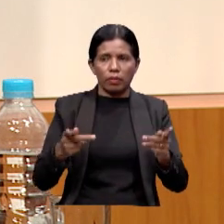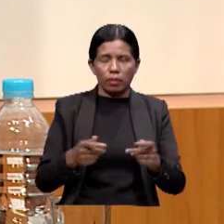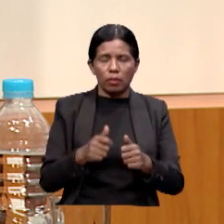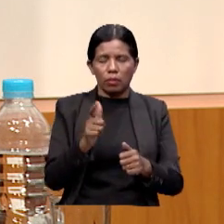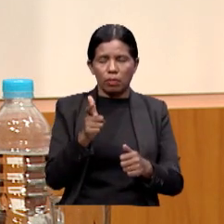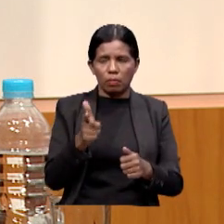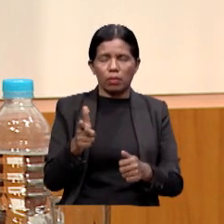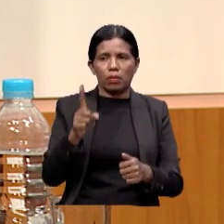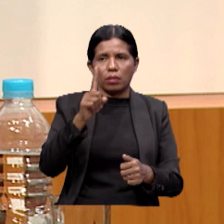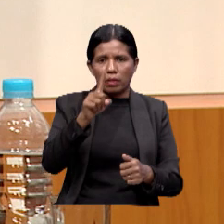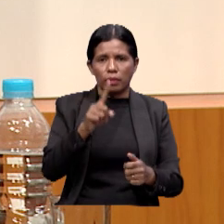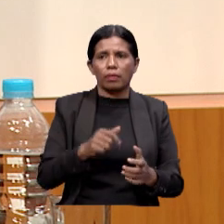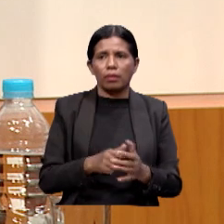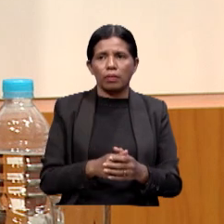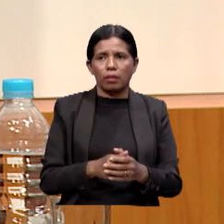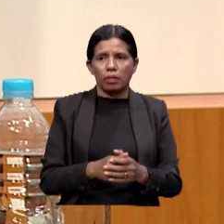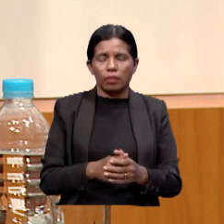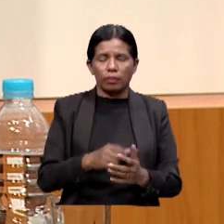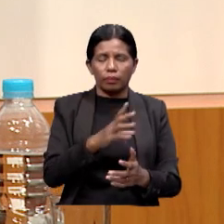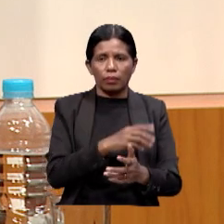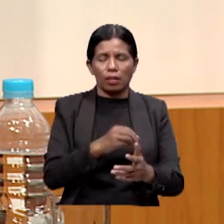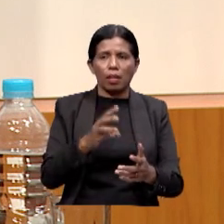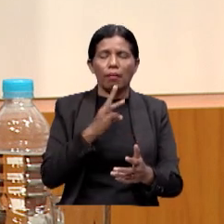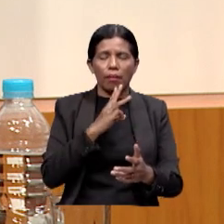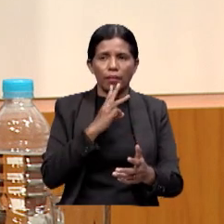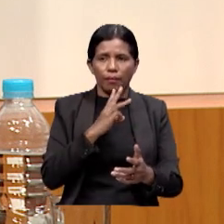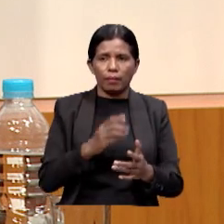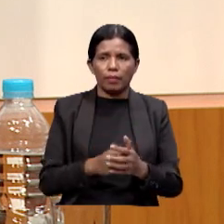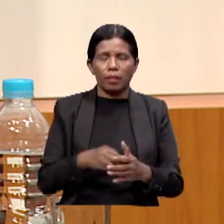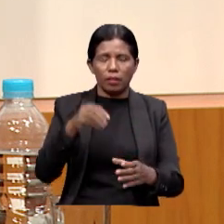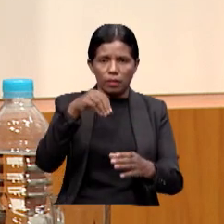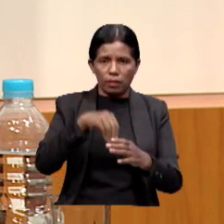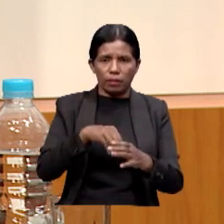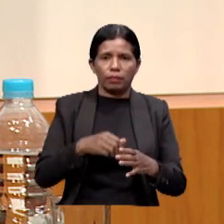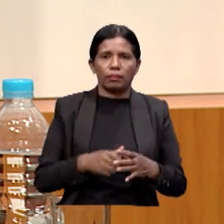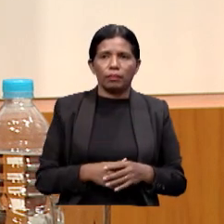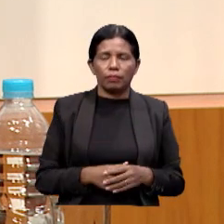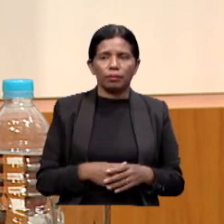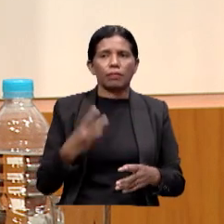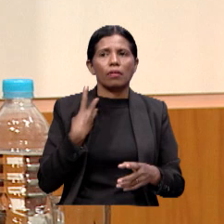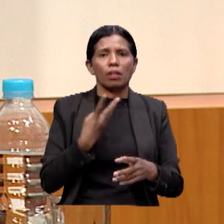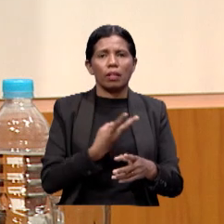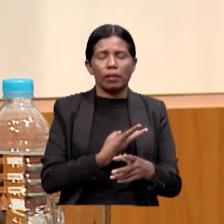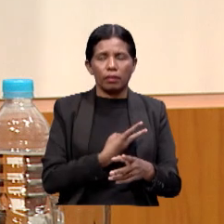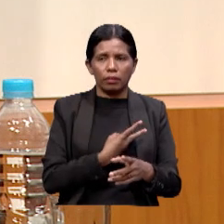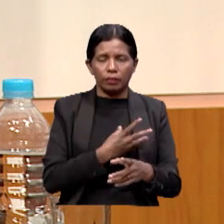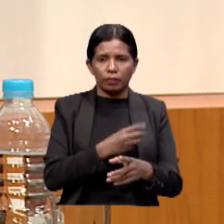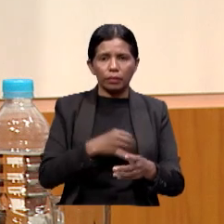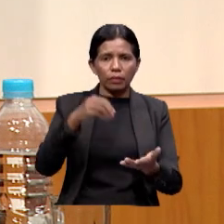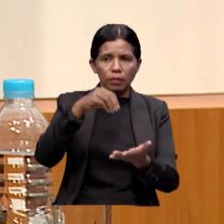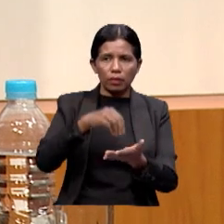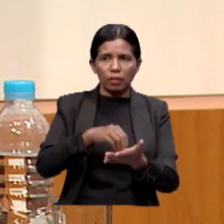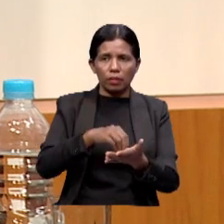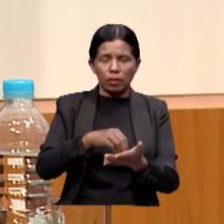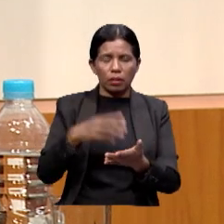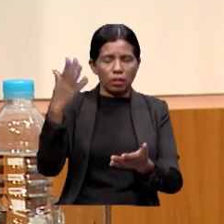ita agua superficie. Incluimos ita nian desalinizasaun ida ia